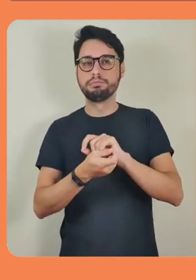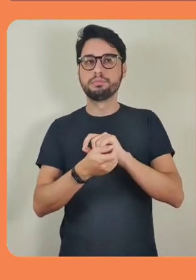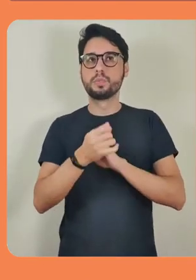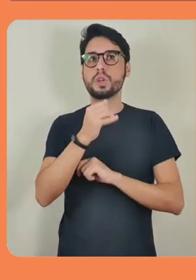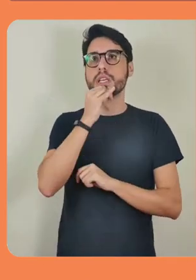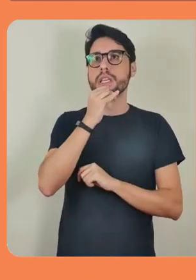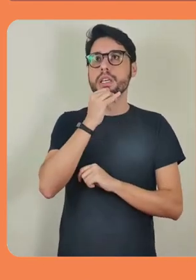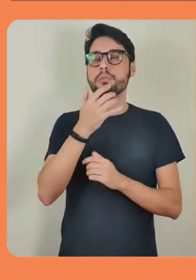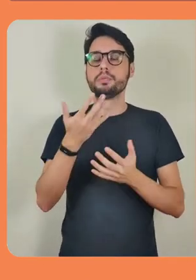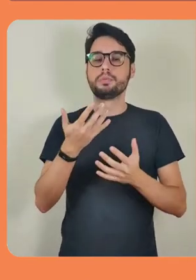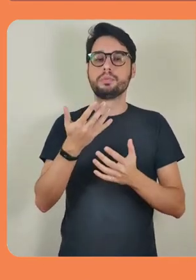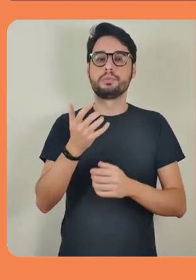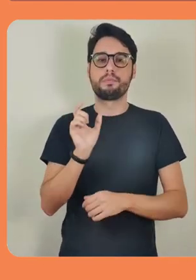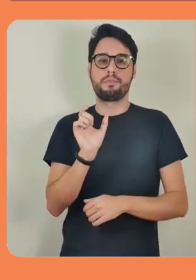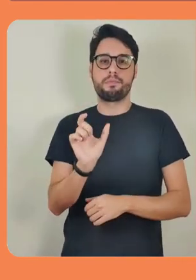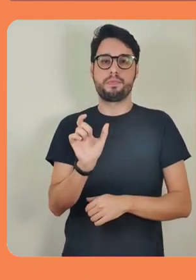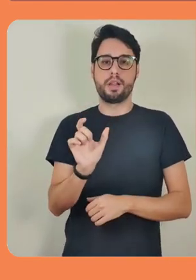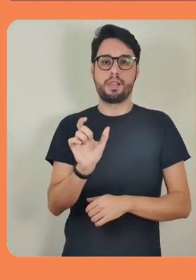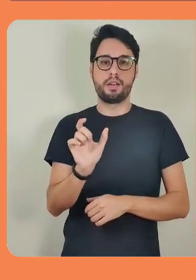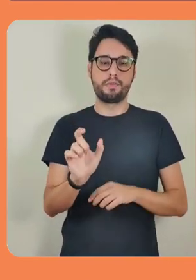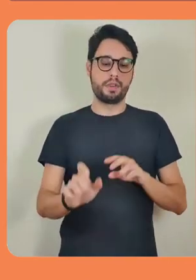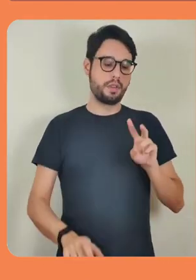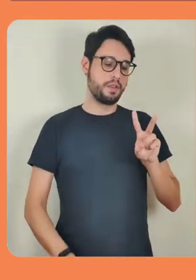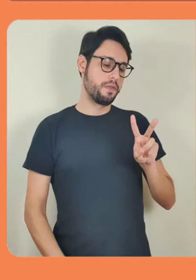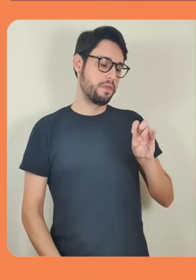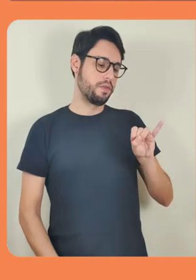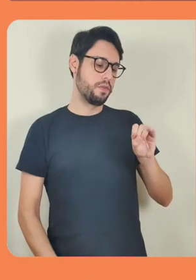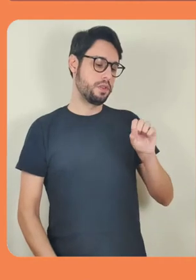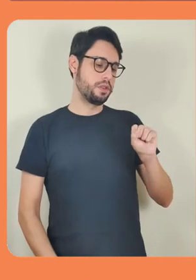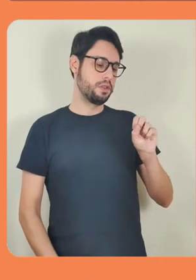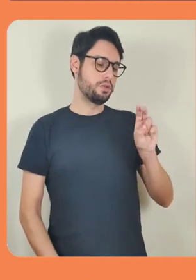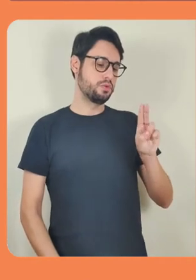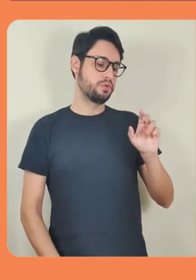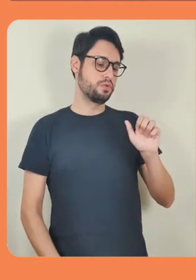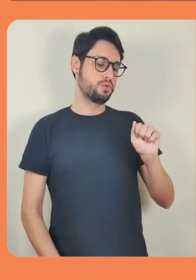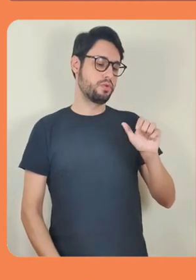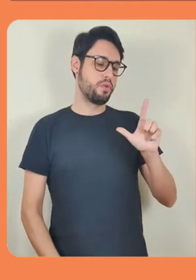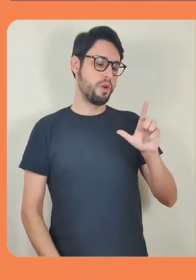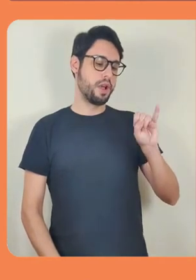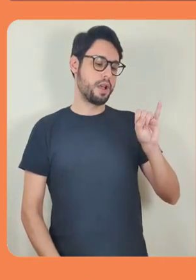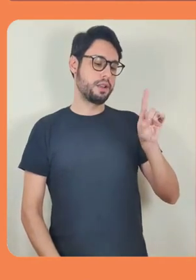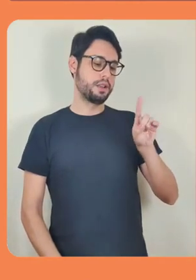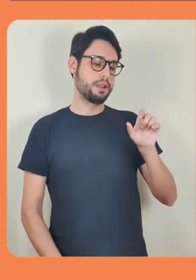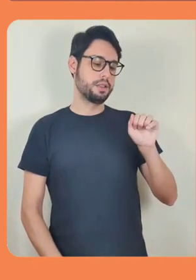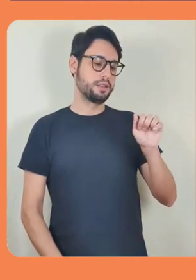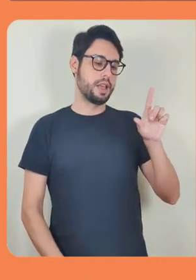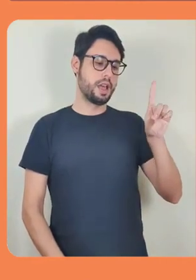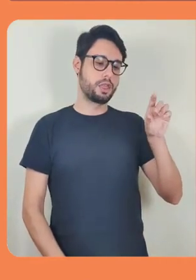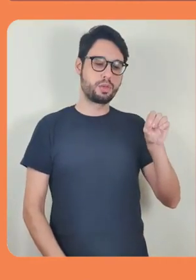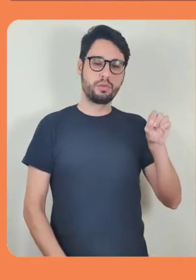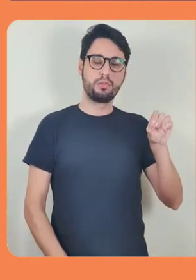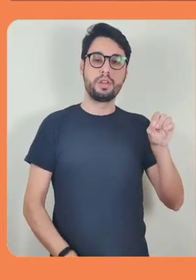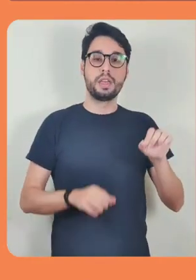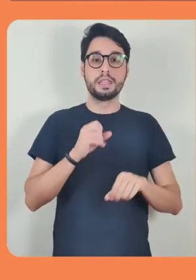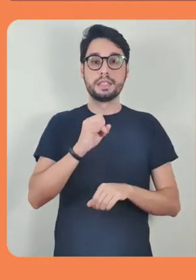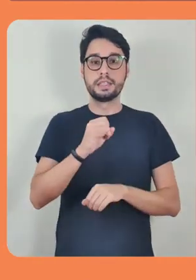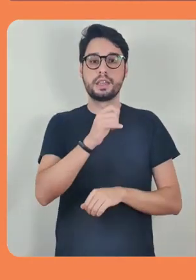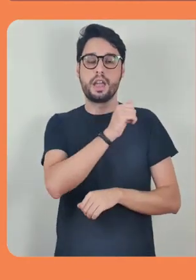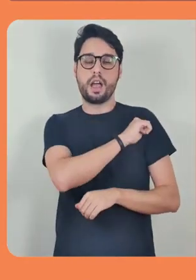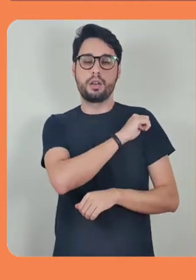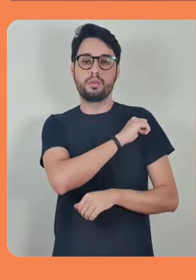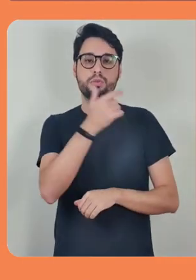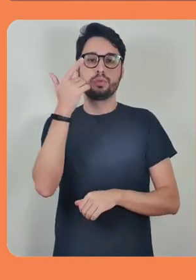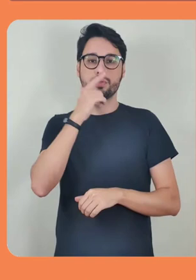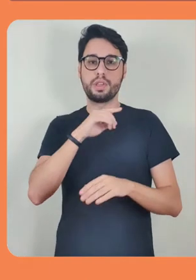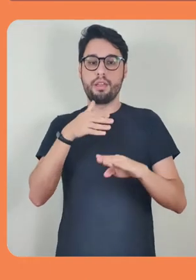palavra aqui ele ganha 10 pontos estamos em português então por exemplo nós poderemos colocar é a palavra